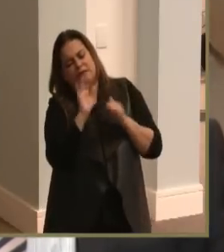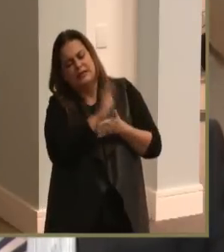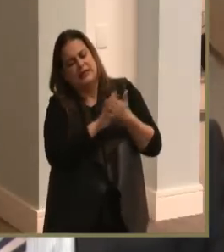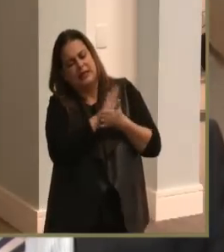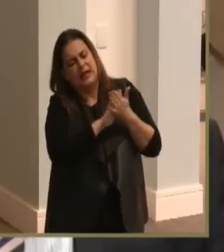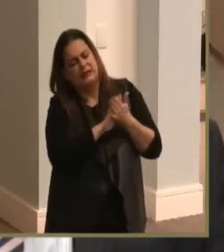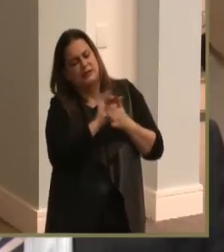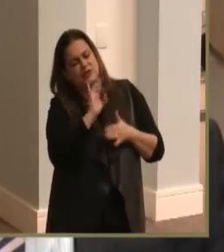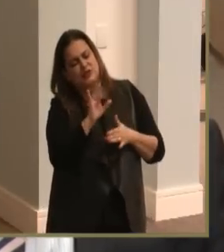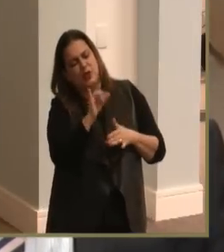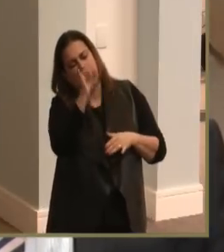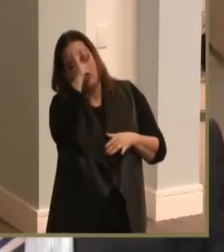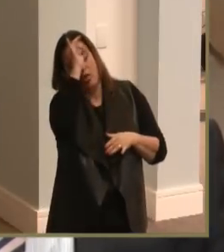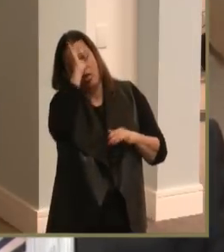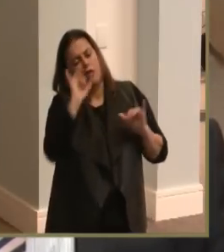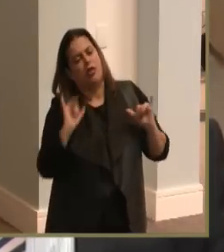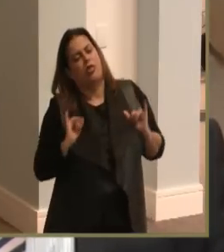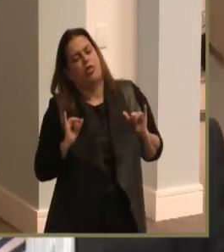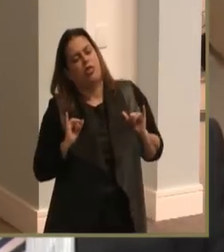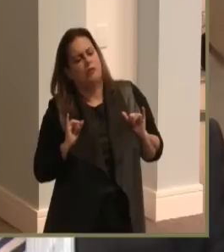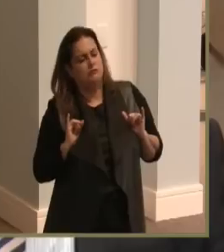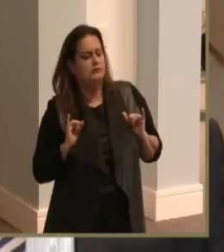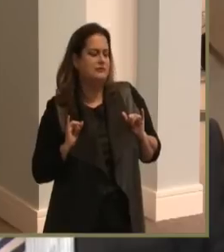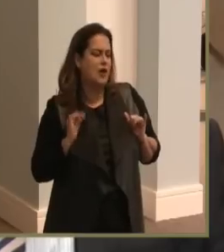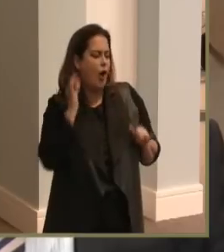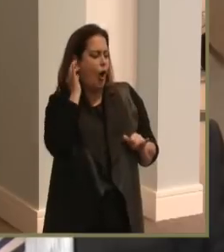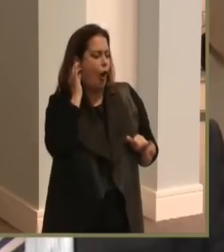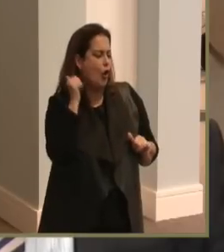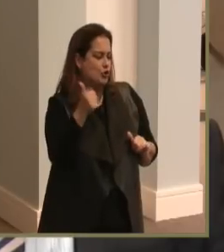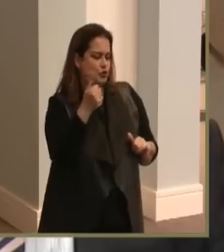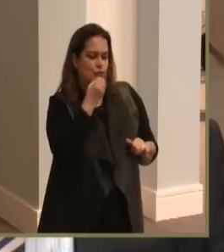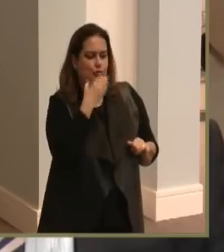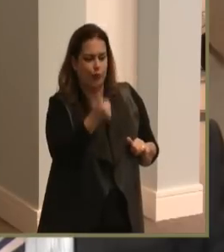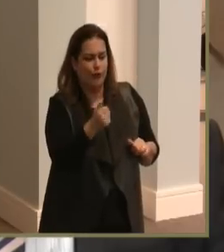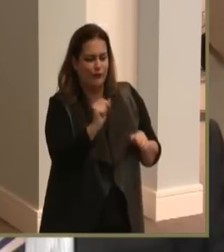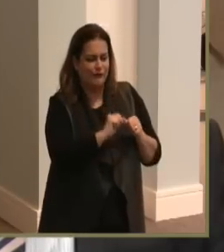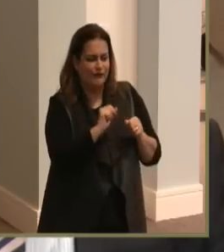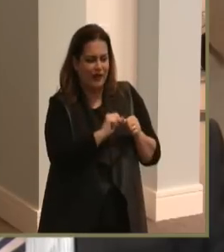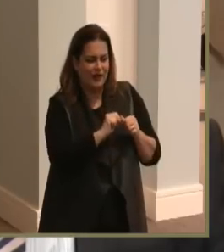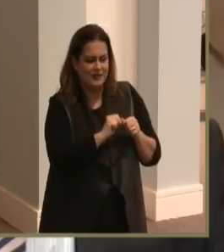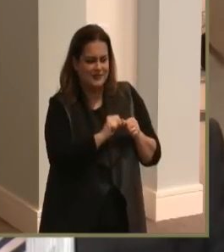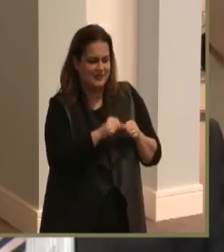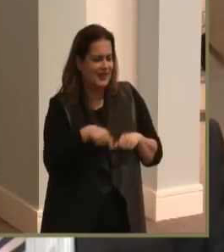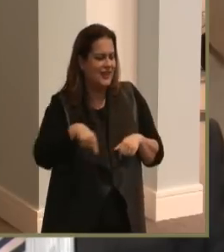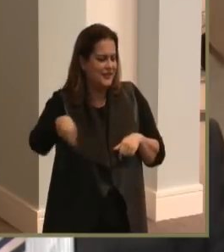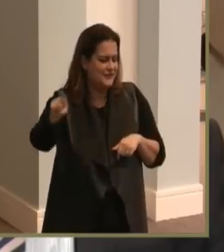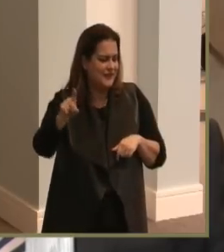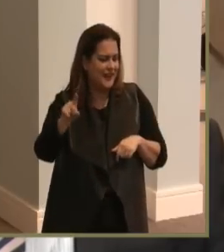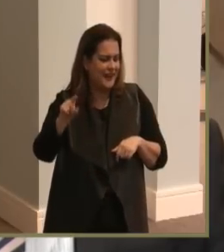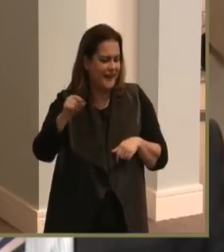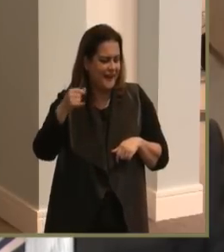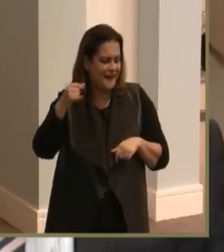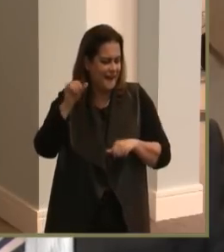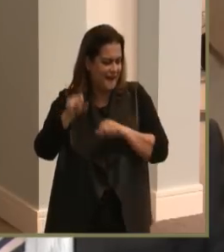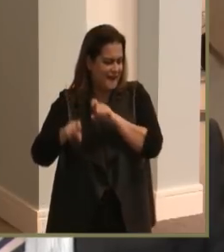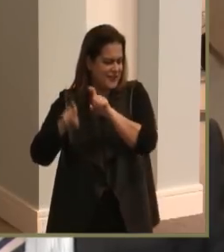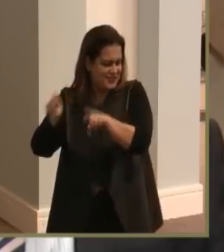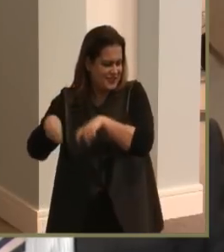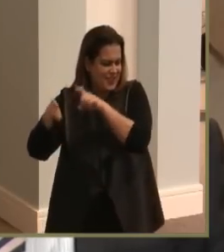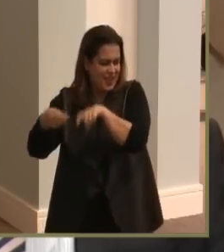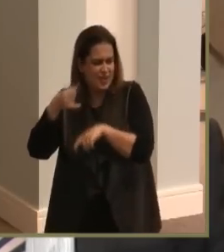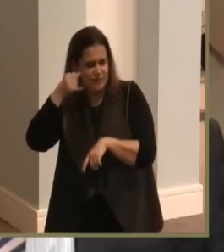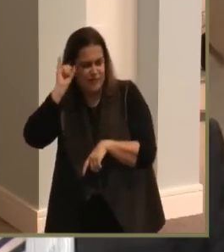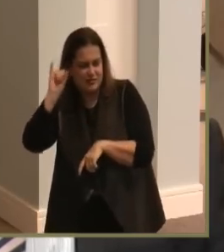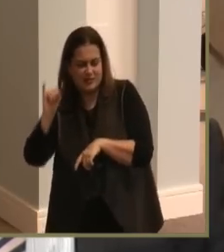apenas descansar. Ótimo, muito bom, faça isso, vá para o seu sítio, vá para a praia,